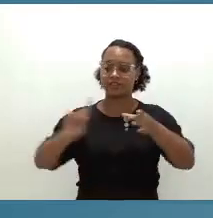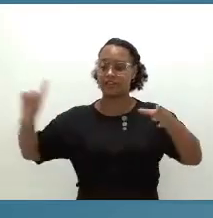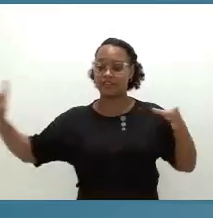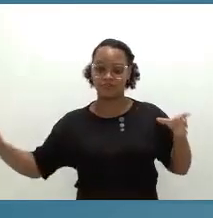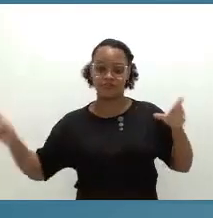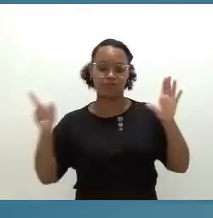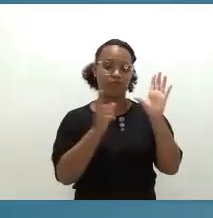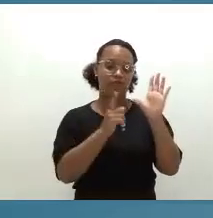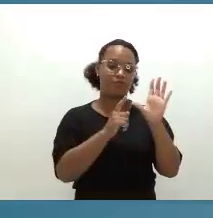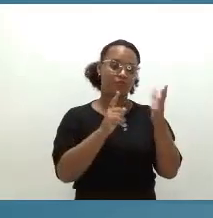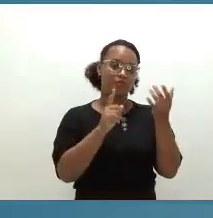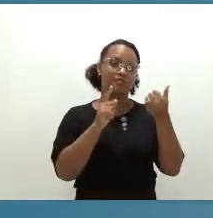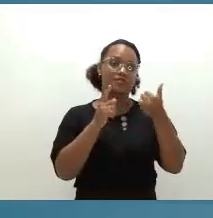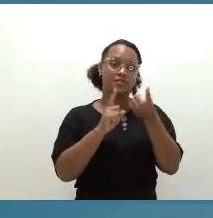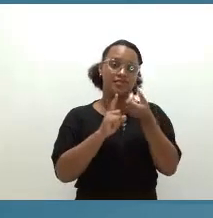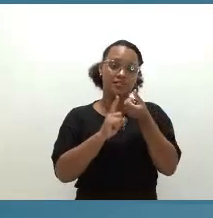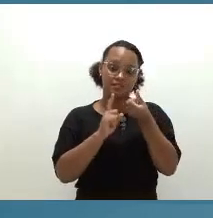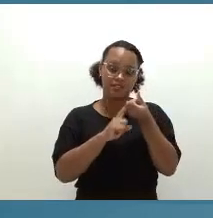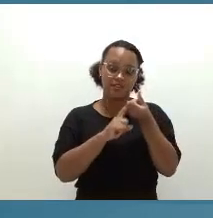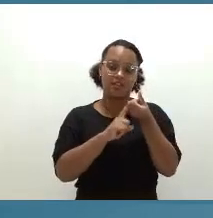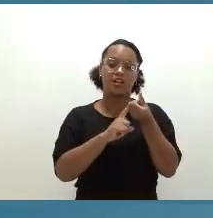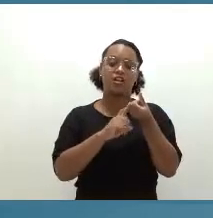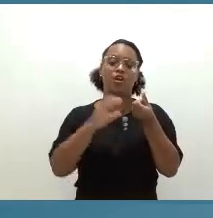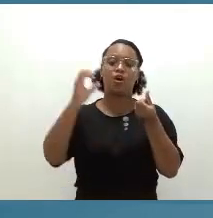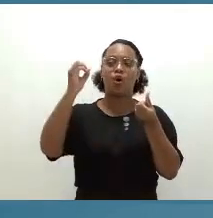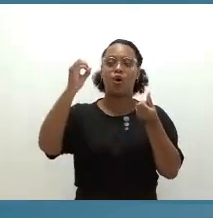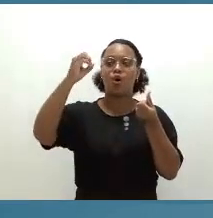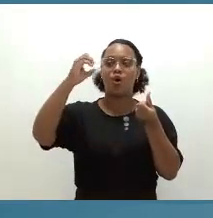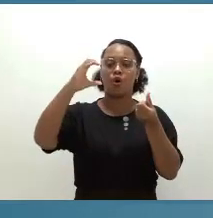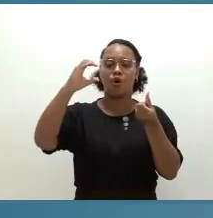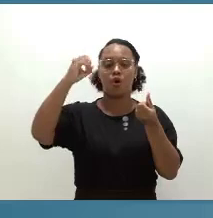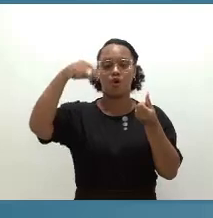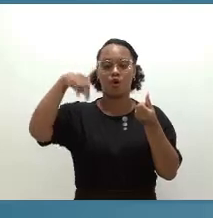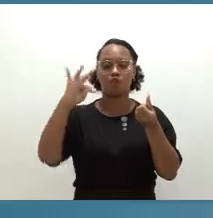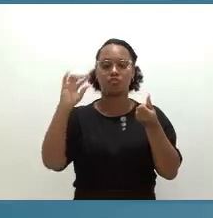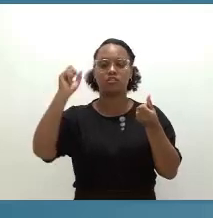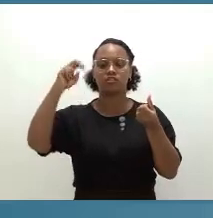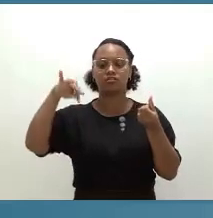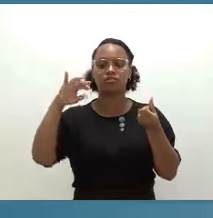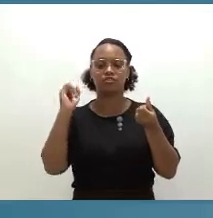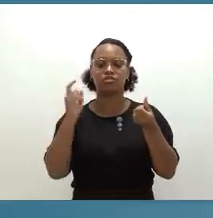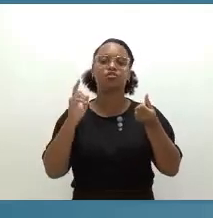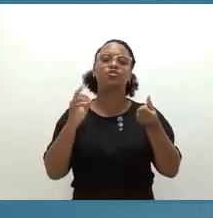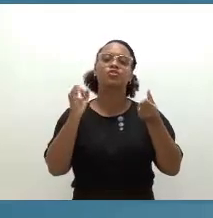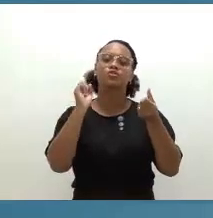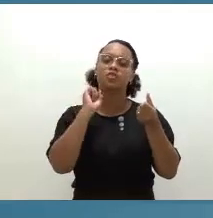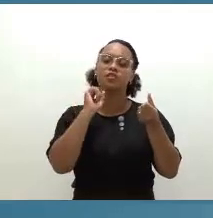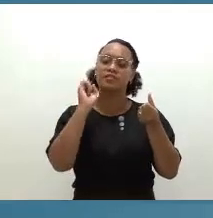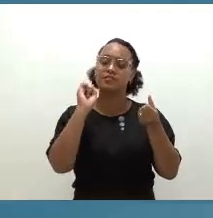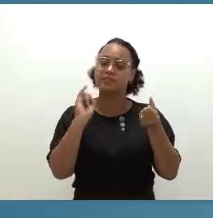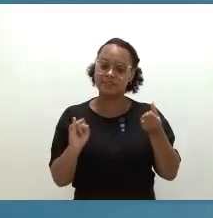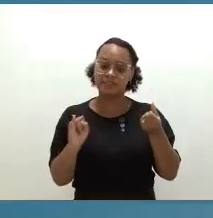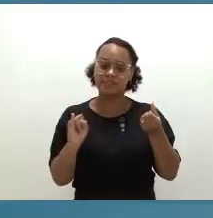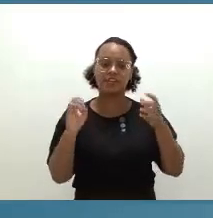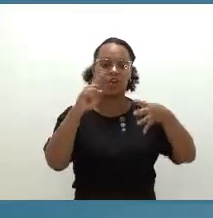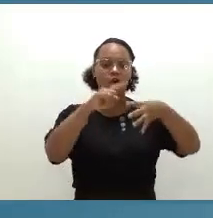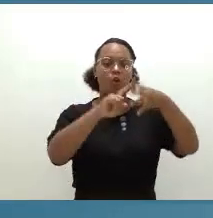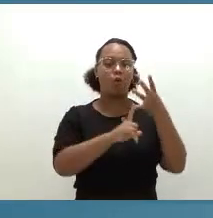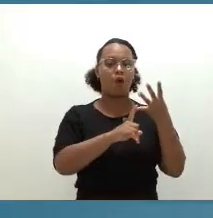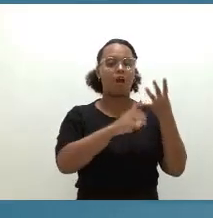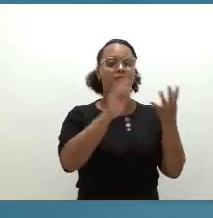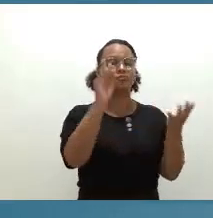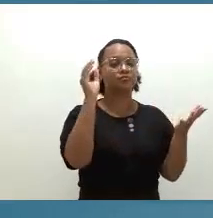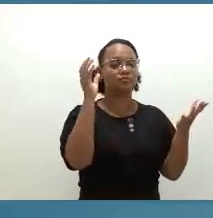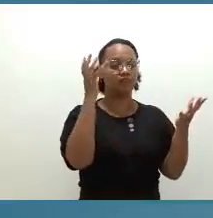também o desembargador Constantino, que disse a mesma coisa, que se houvesse os quatro, que se houvesse manifestação, ele